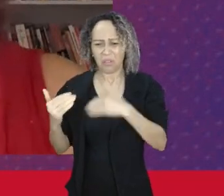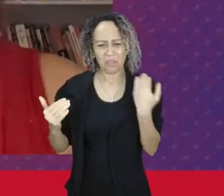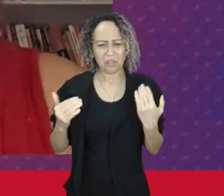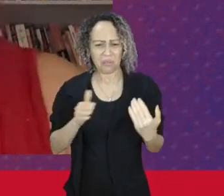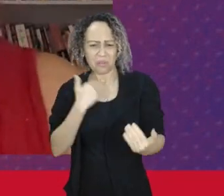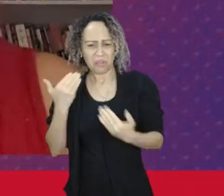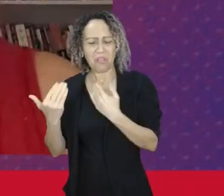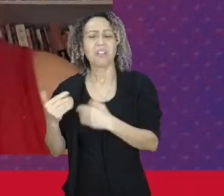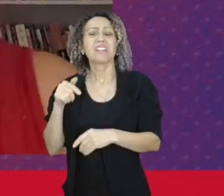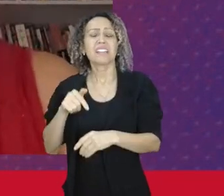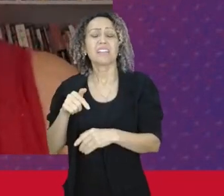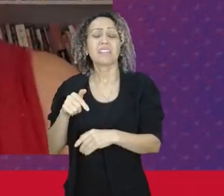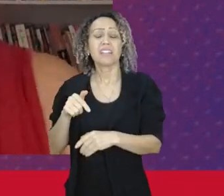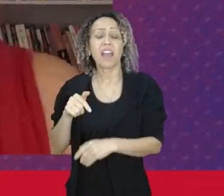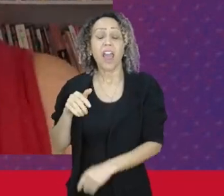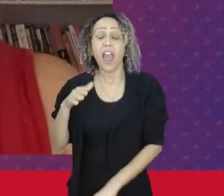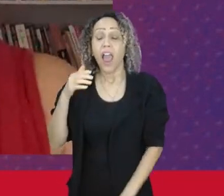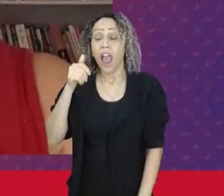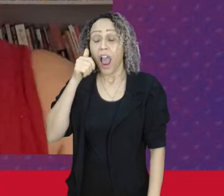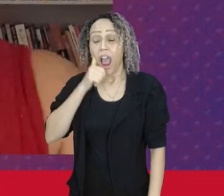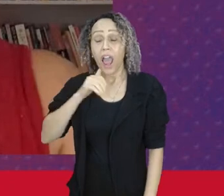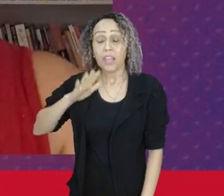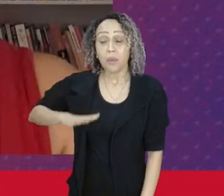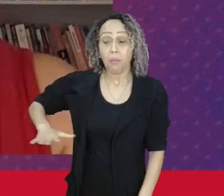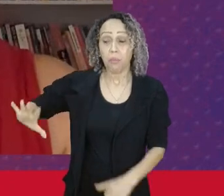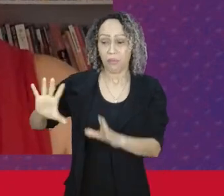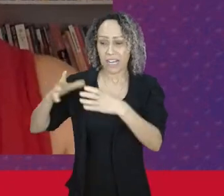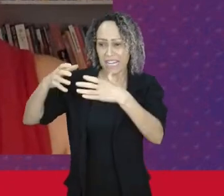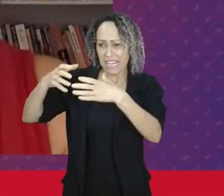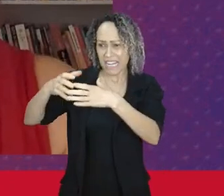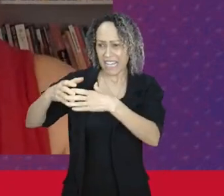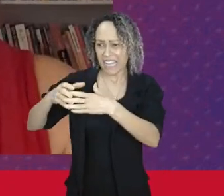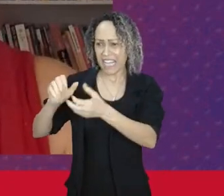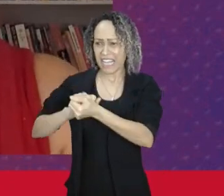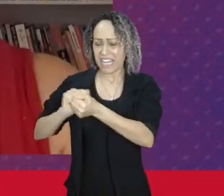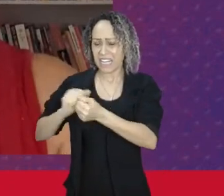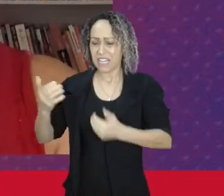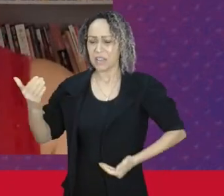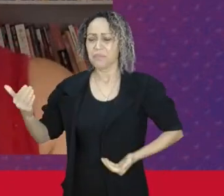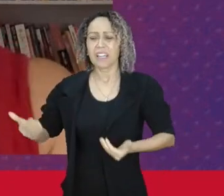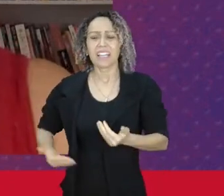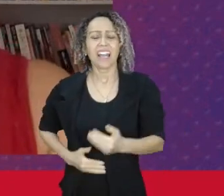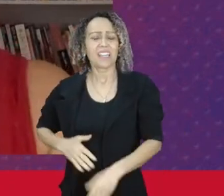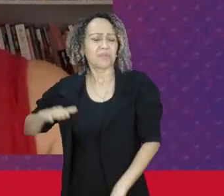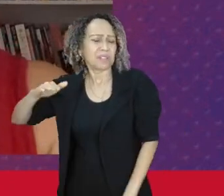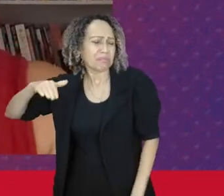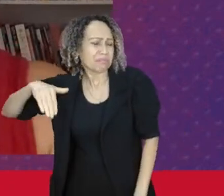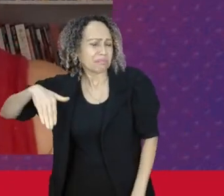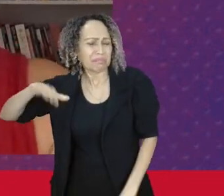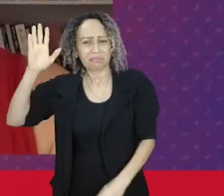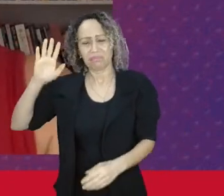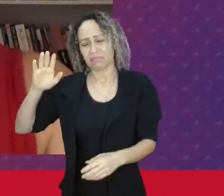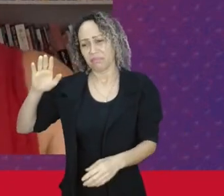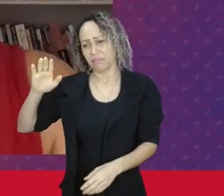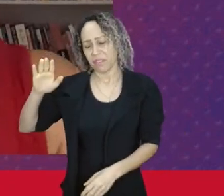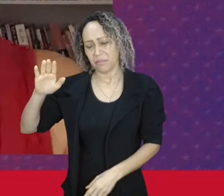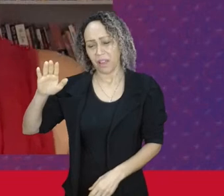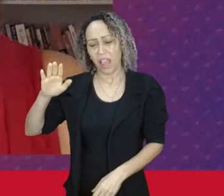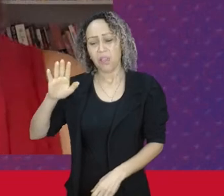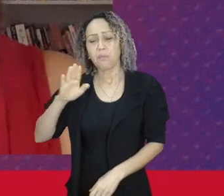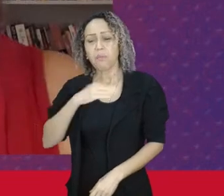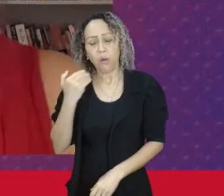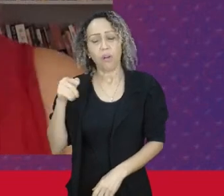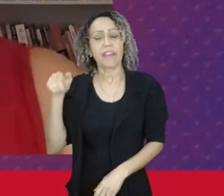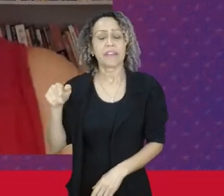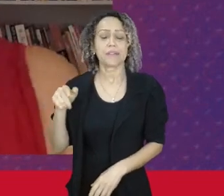categoria profissional que mais morreu na cidade de São Paulo devido ao Covid. Isso é